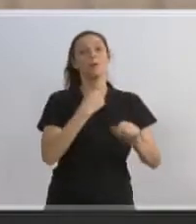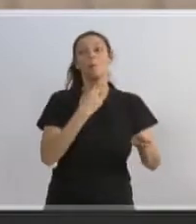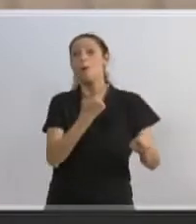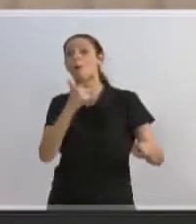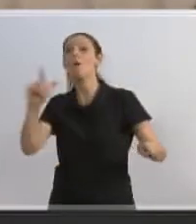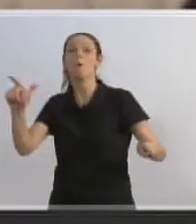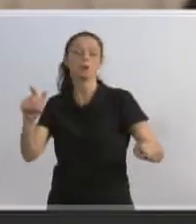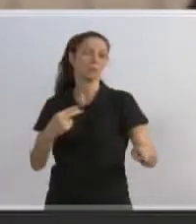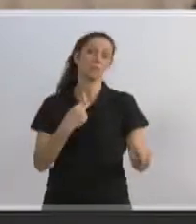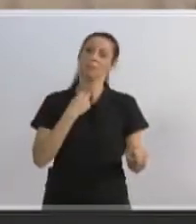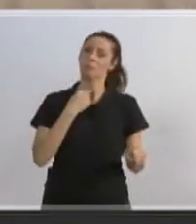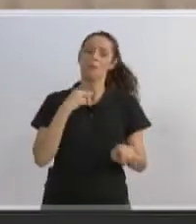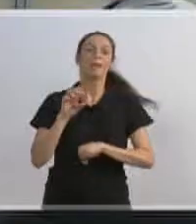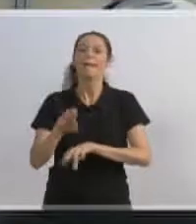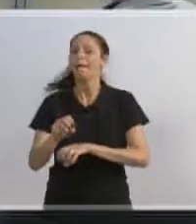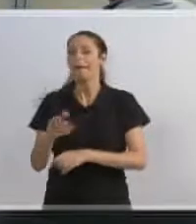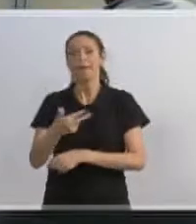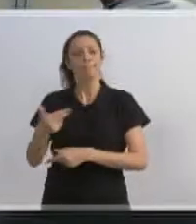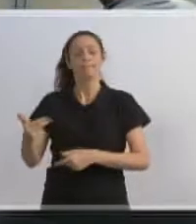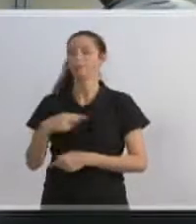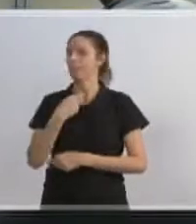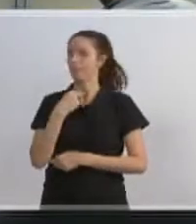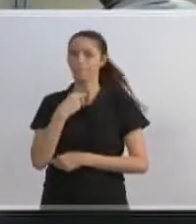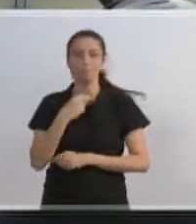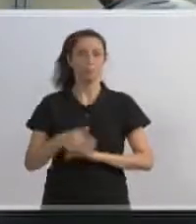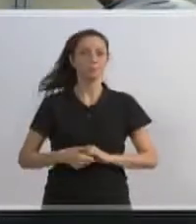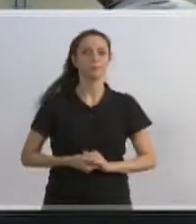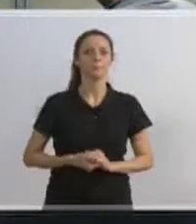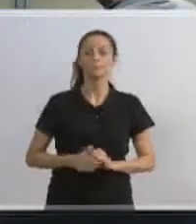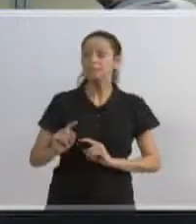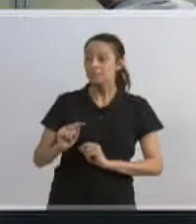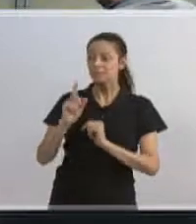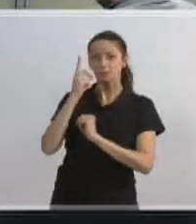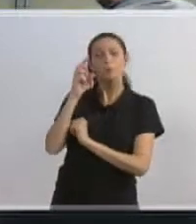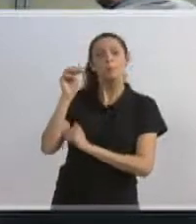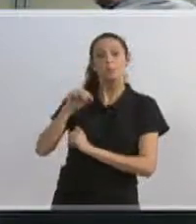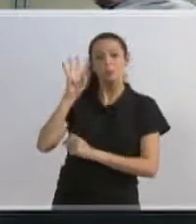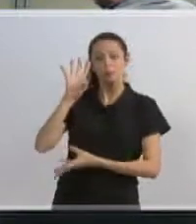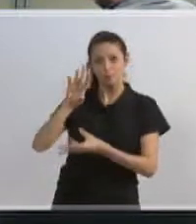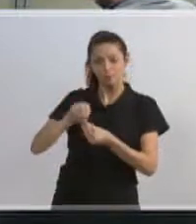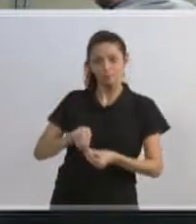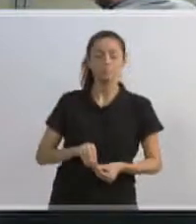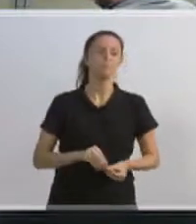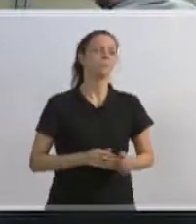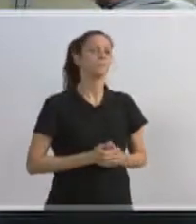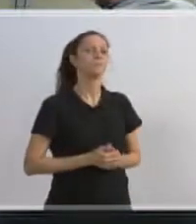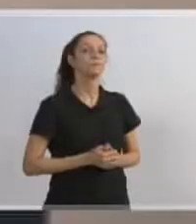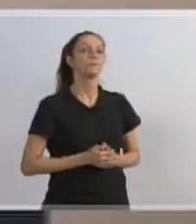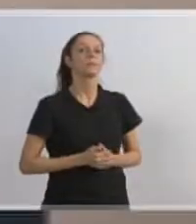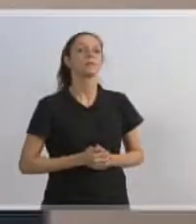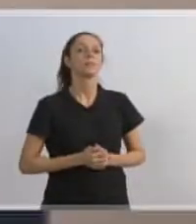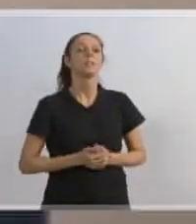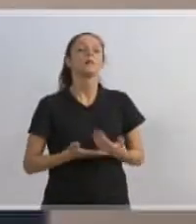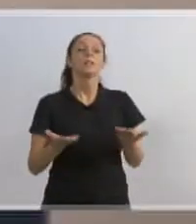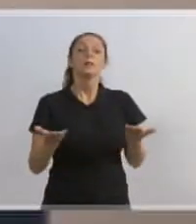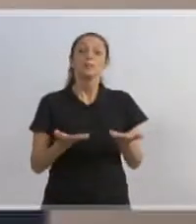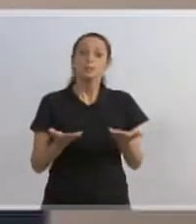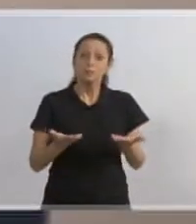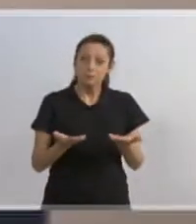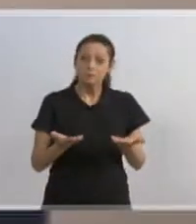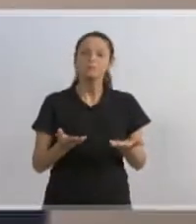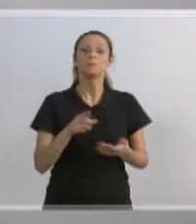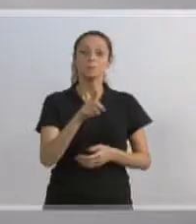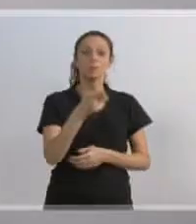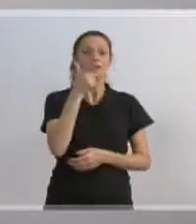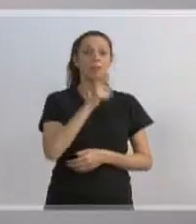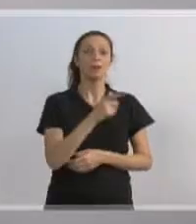outras ações. Parabéns, vereador. Mais um minuto para concluir, presidente. Após esses 30 segundos que faltam, mais